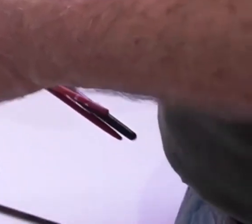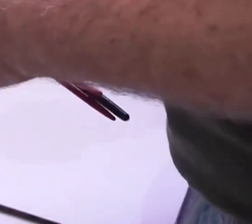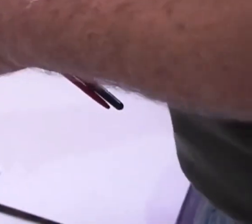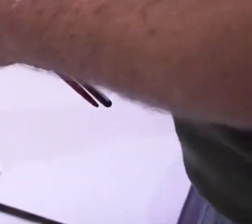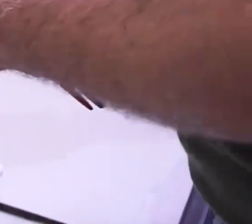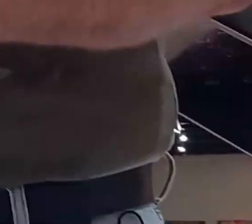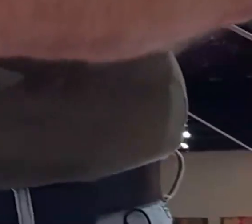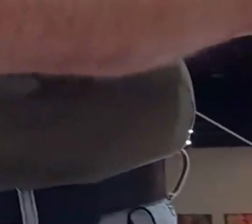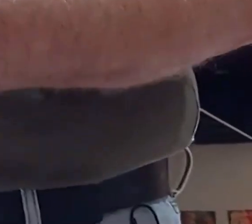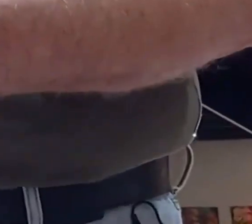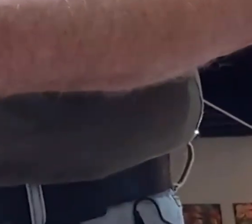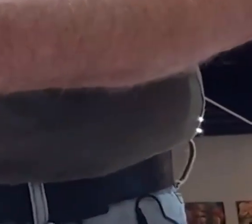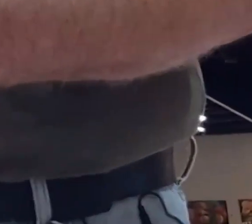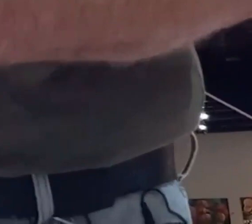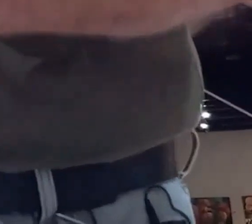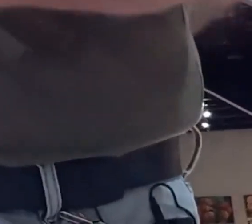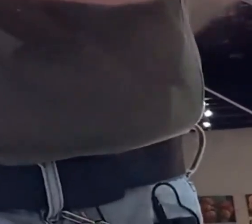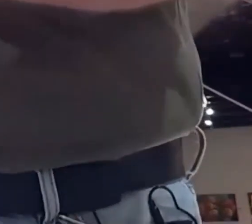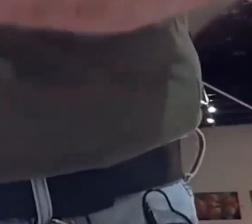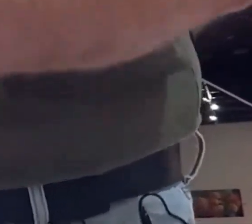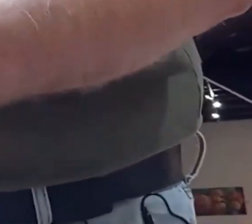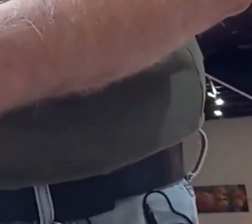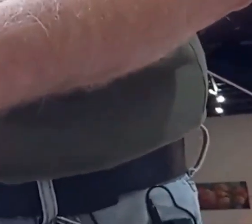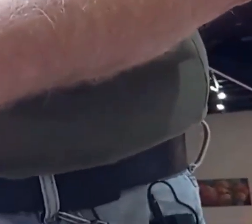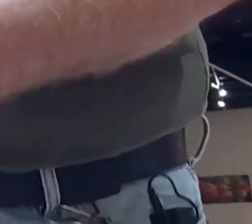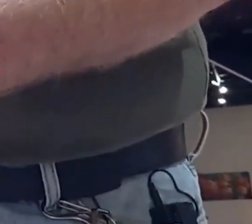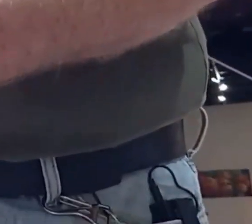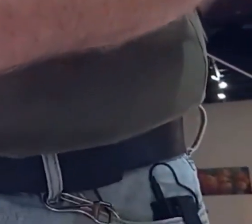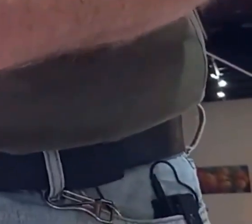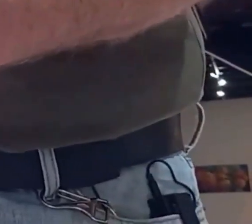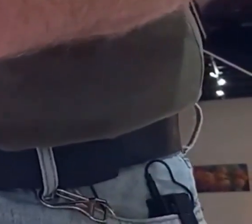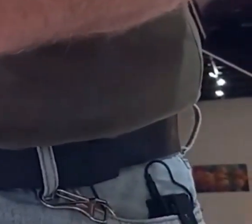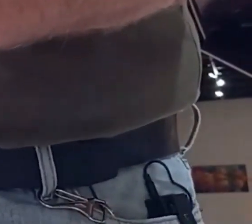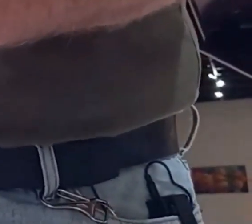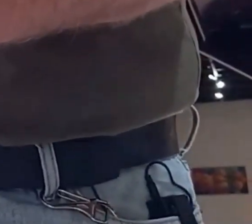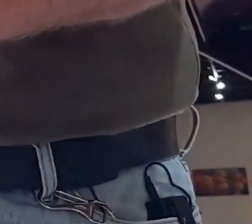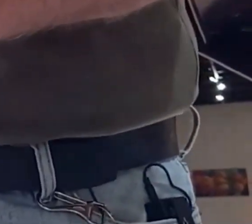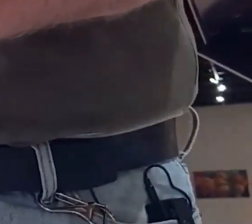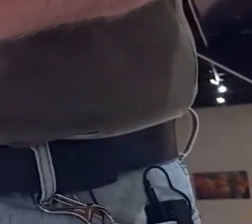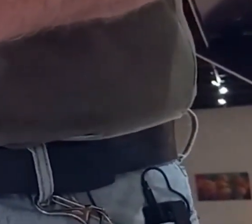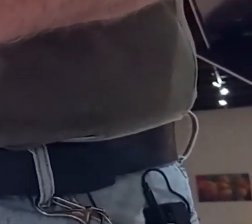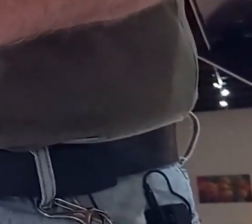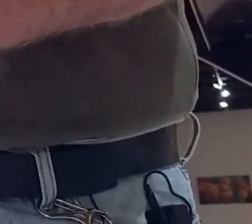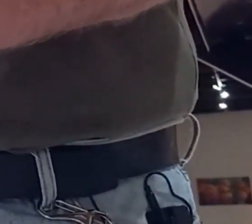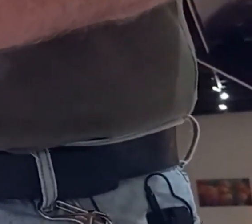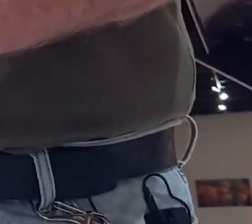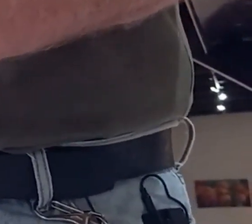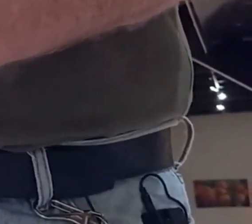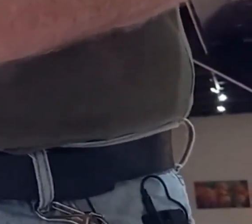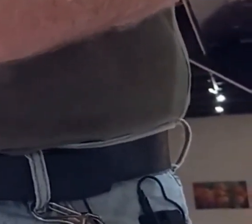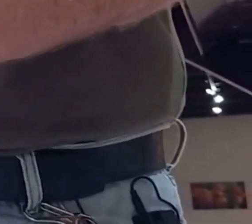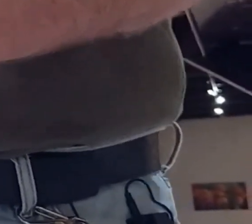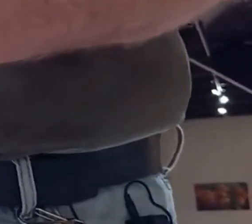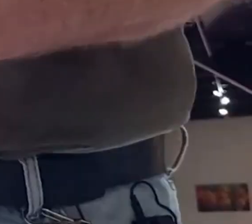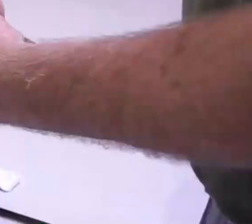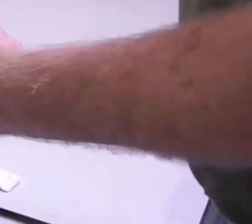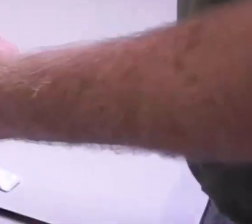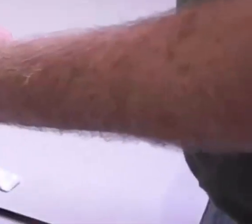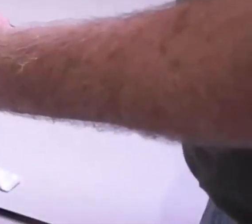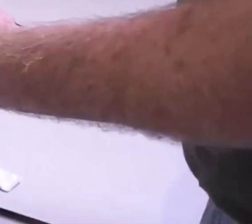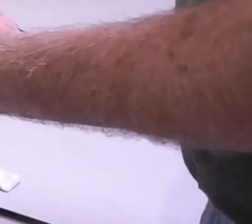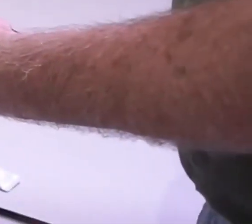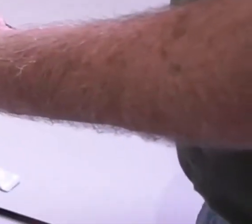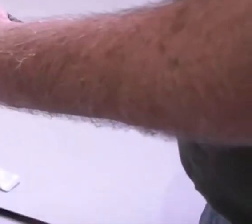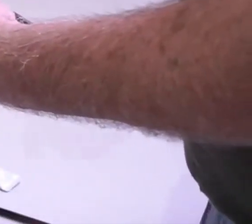pintar qualquer... Para tela, são pincéis vermelhos. Isso é uma convenção, né? Você vai se algum tiver o